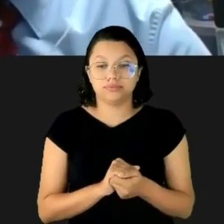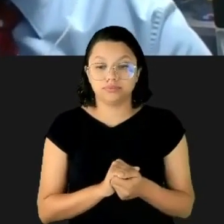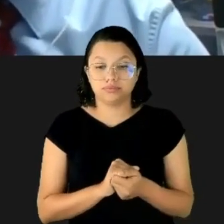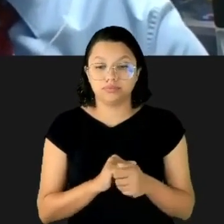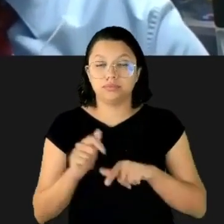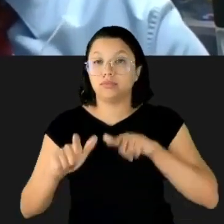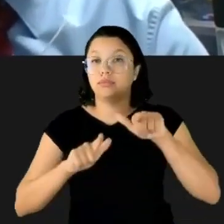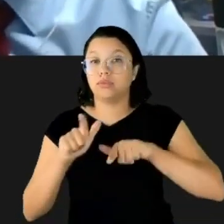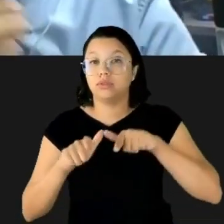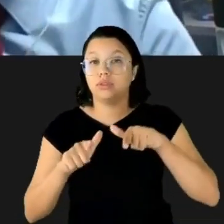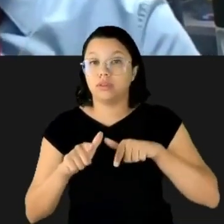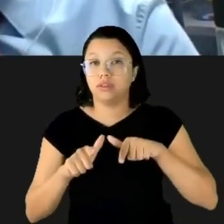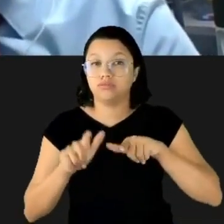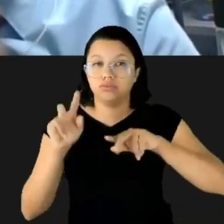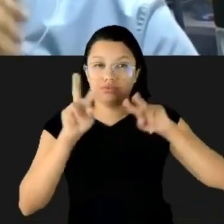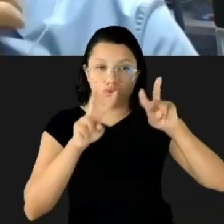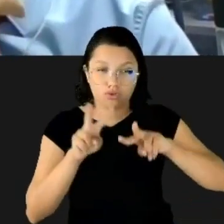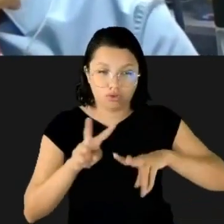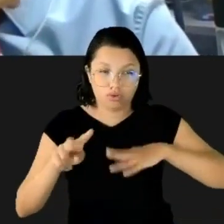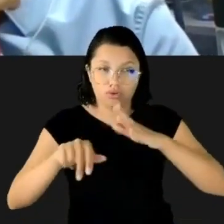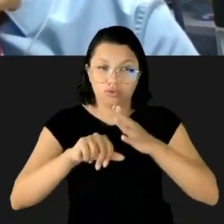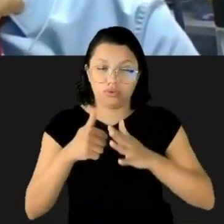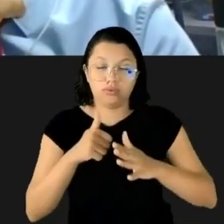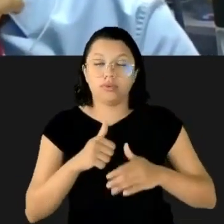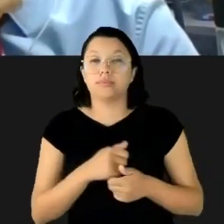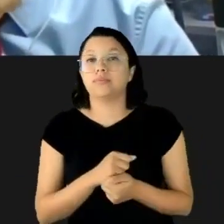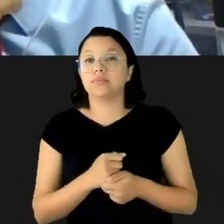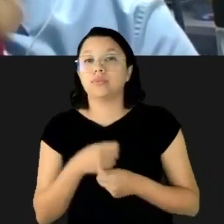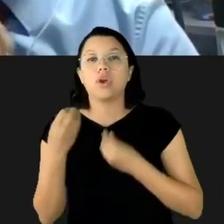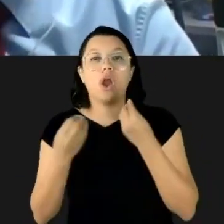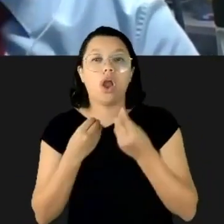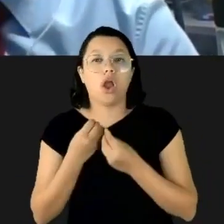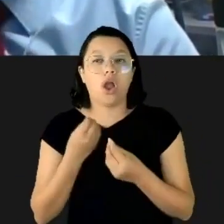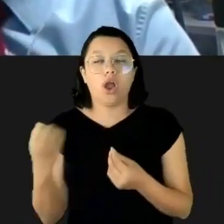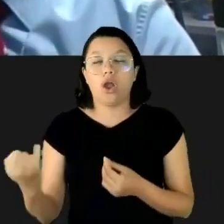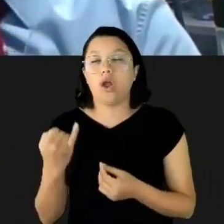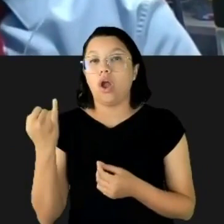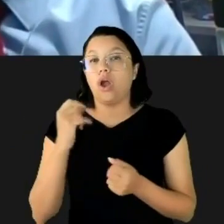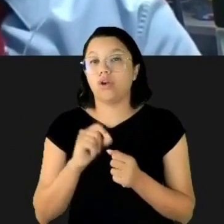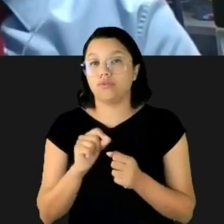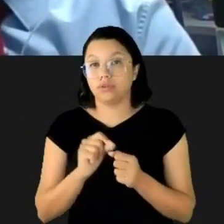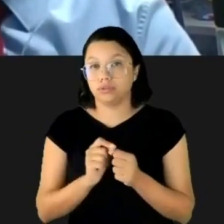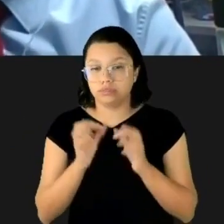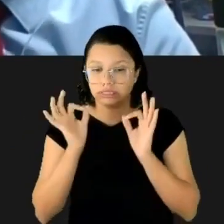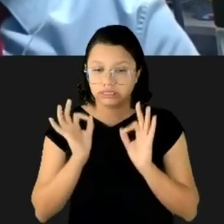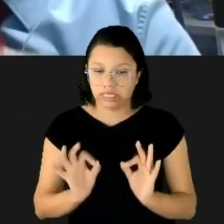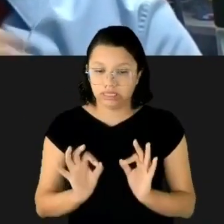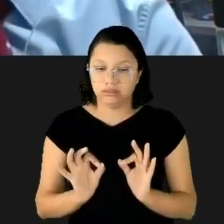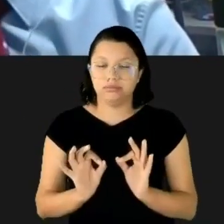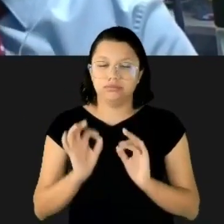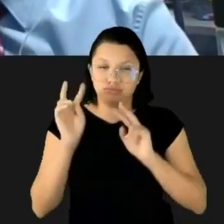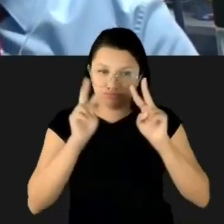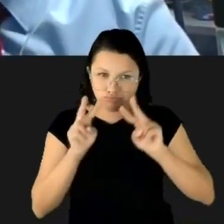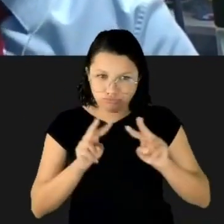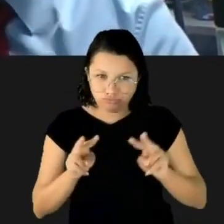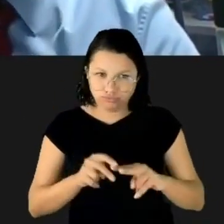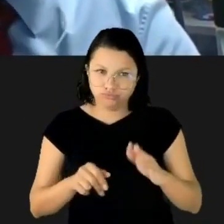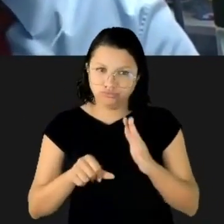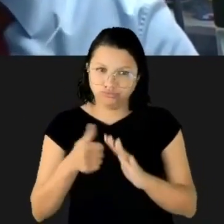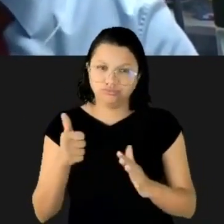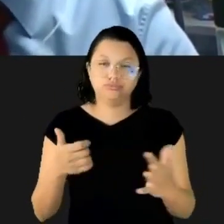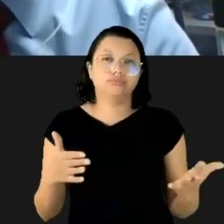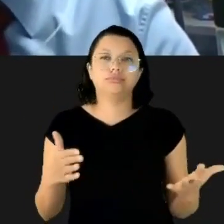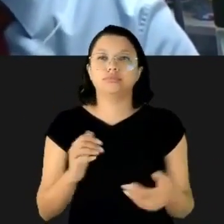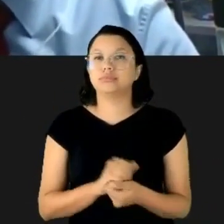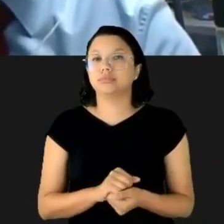a tarefa de triagem que nós acabamos de falar sobre isso quanto que é importante fazer uma efetiva triagem não só uma passagem de